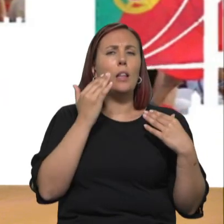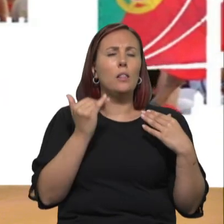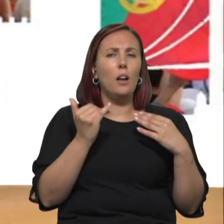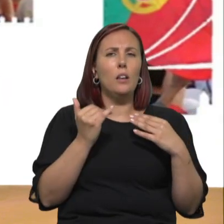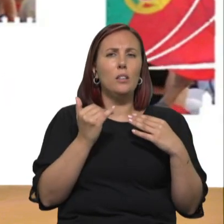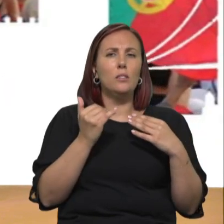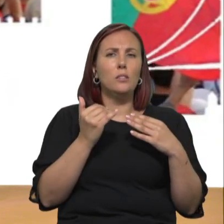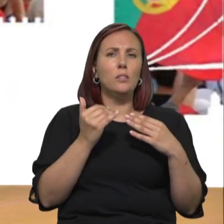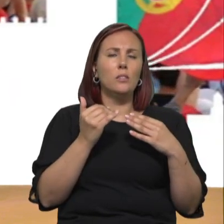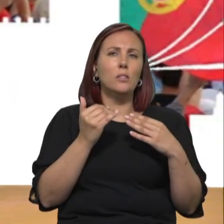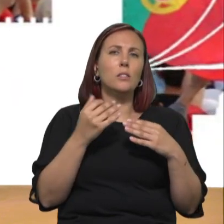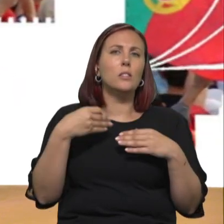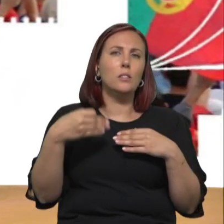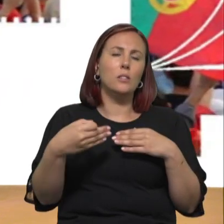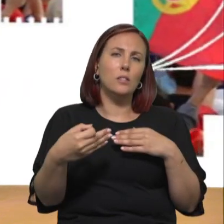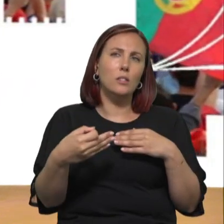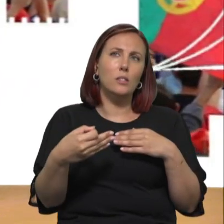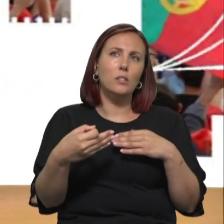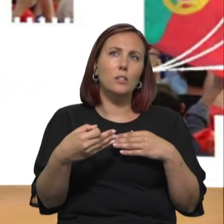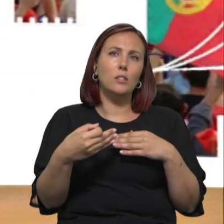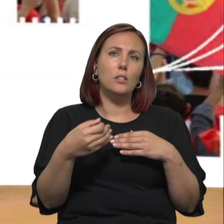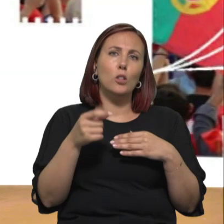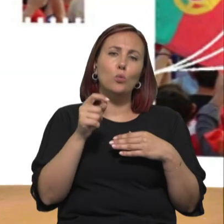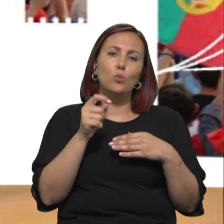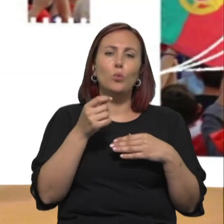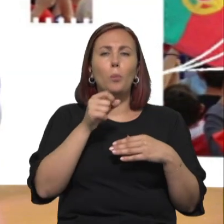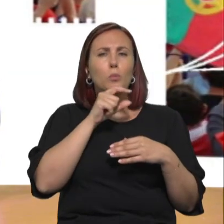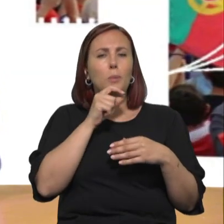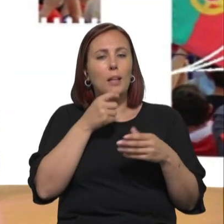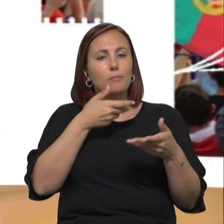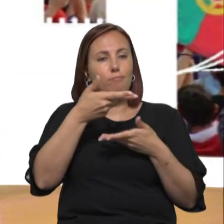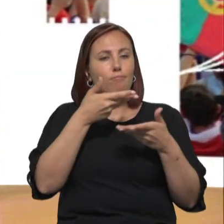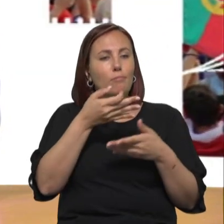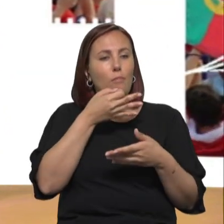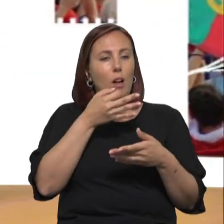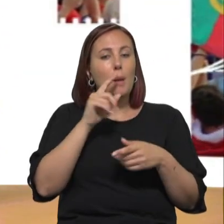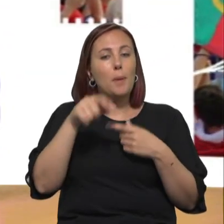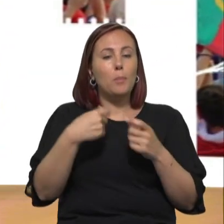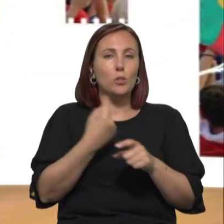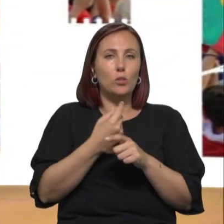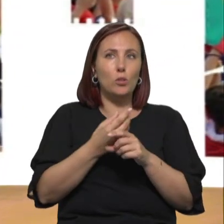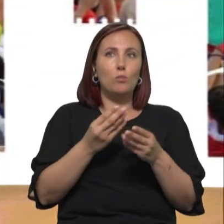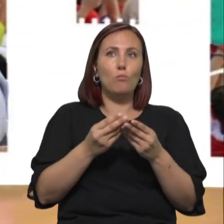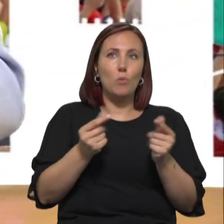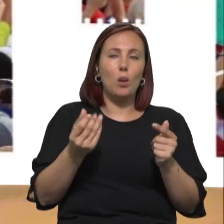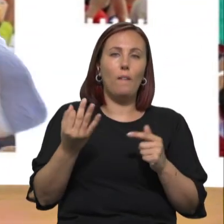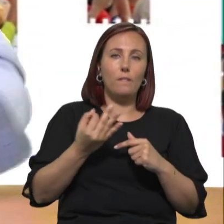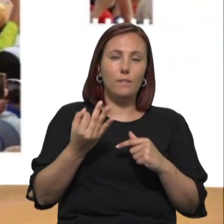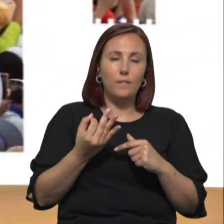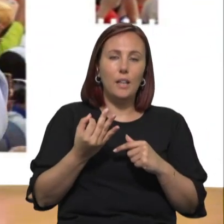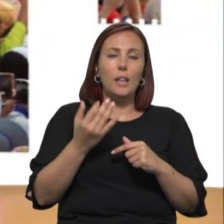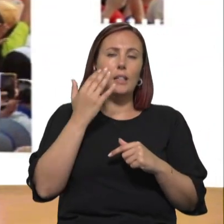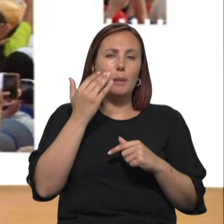um pequeno nível que seja de possibilidade de diálogo para que as coisas se resolvam e digamos, a dinâmica